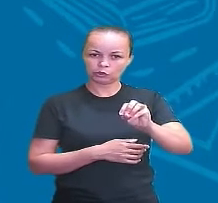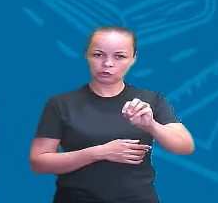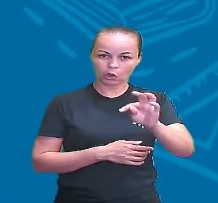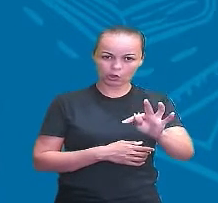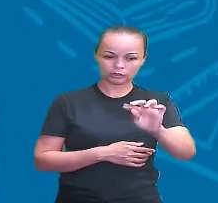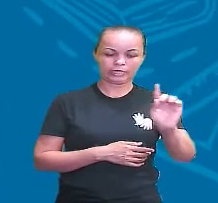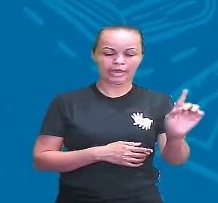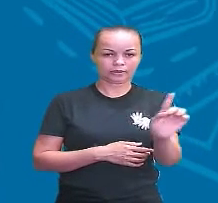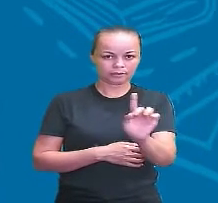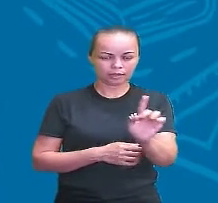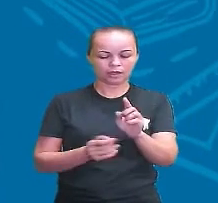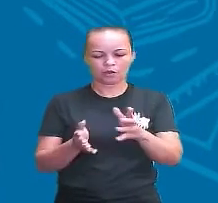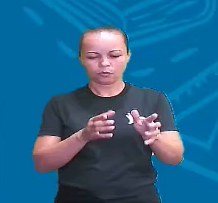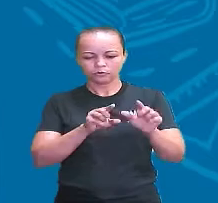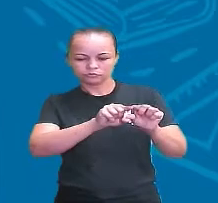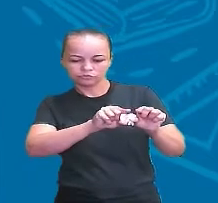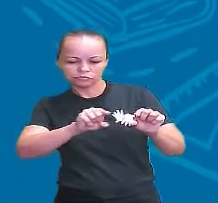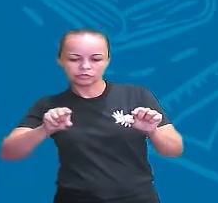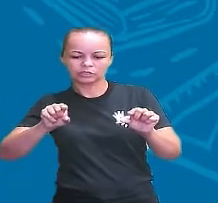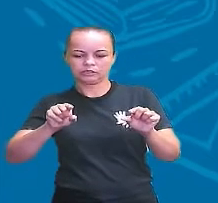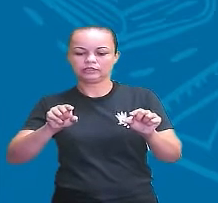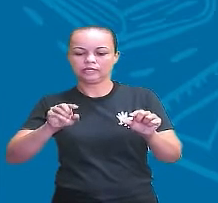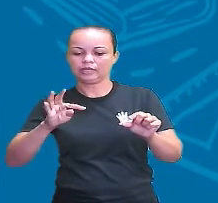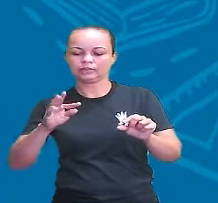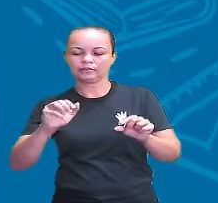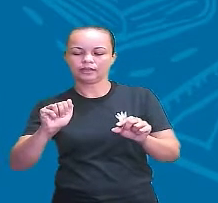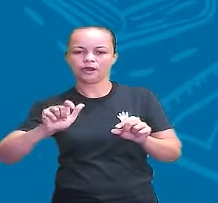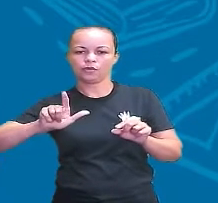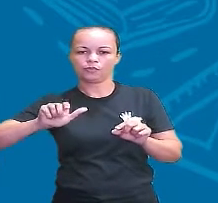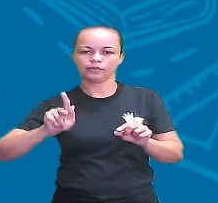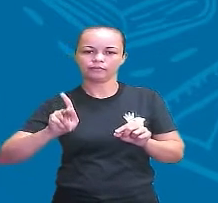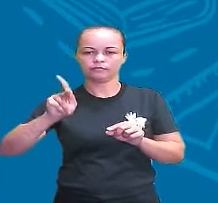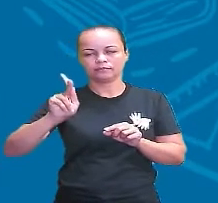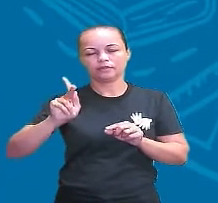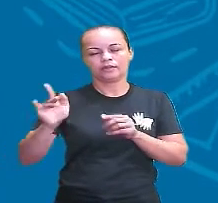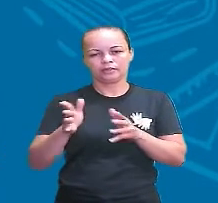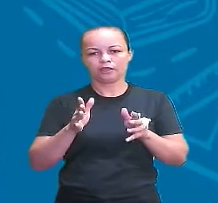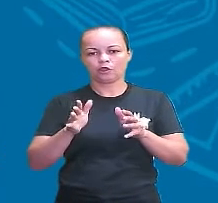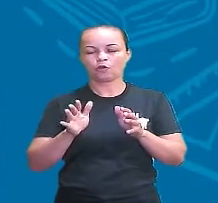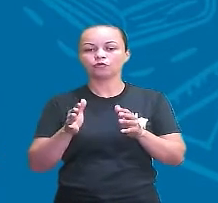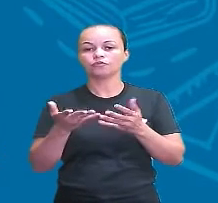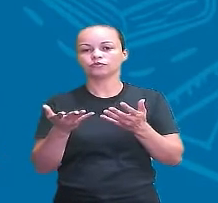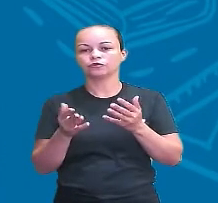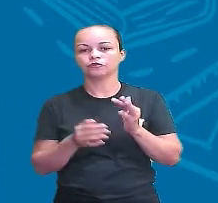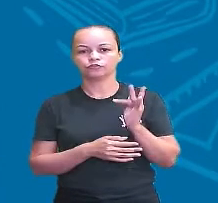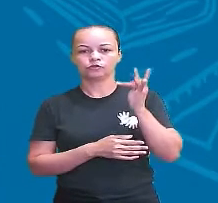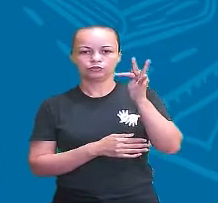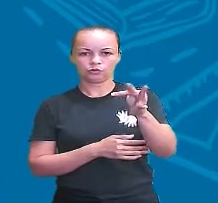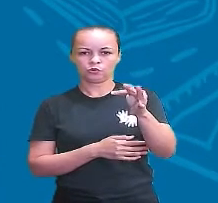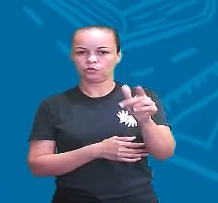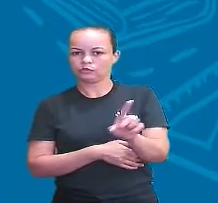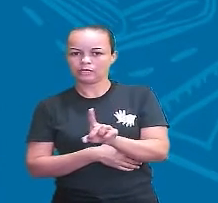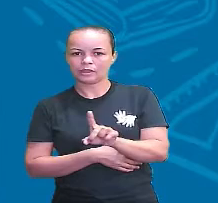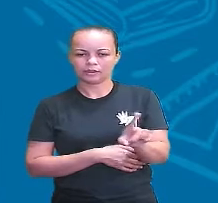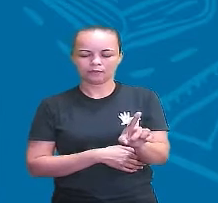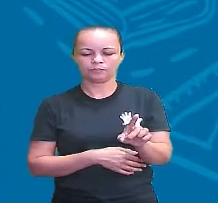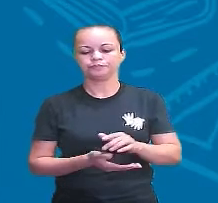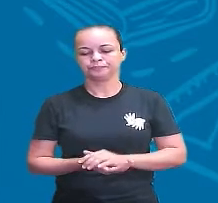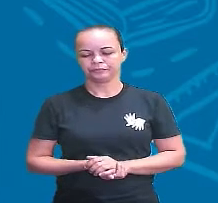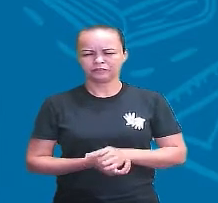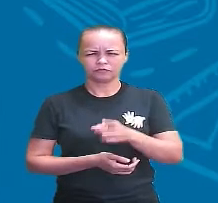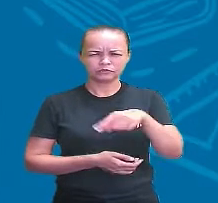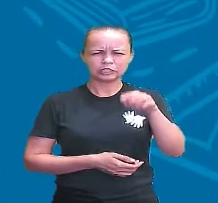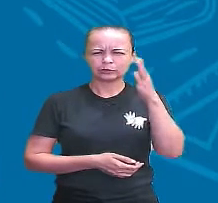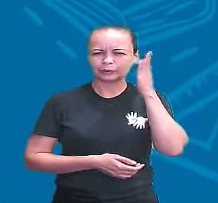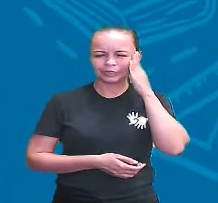verbo aí, que no caso foi talk, para dar aí o futuro negativo. Está dando para compreender? Tá vendo que é